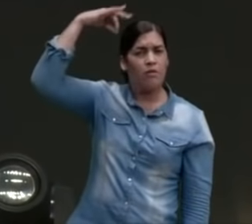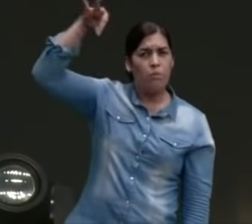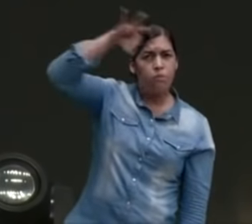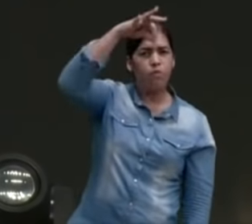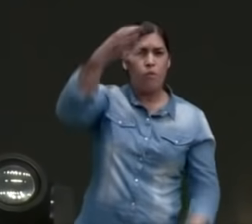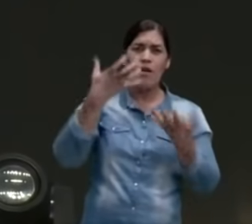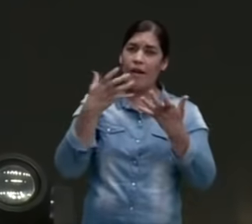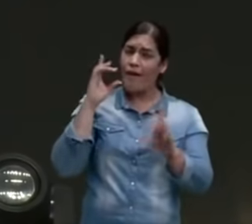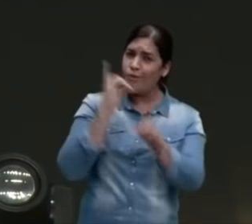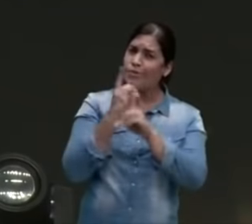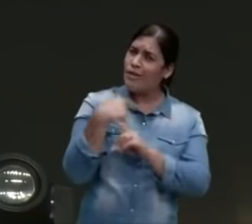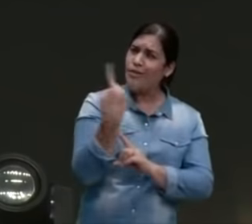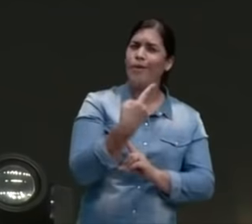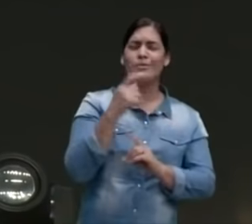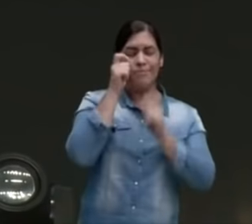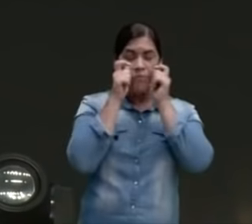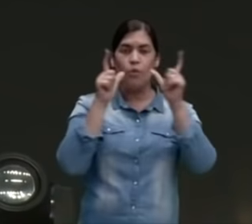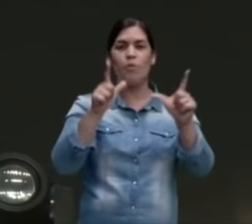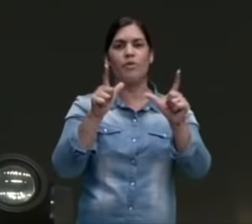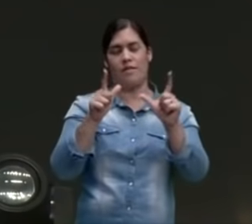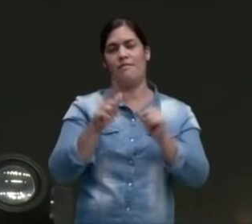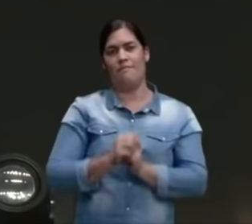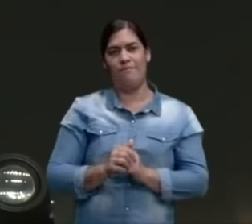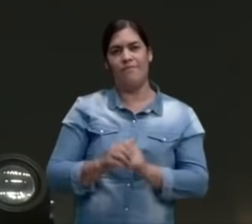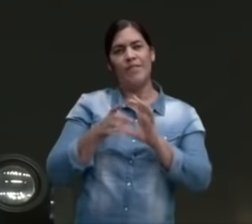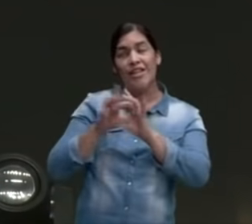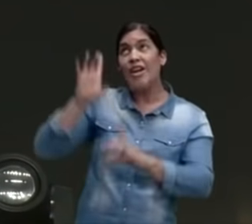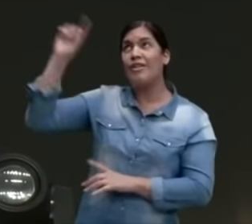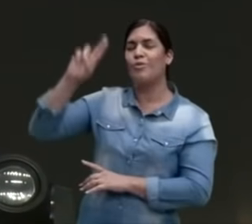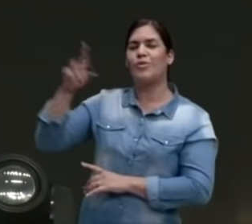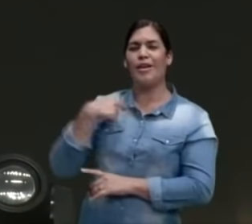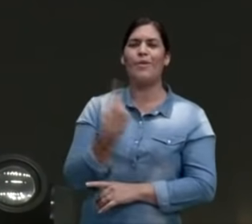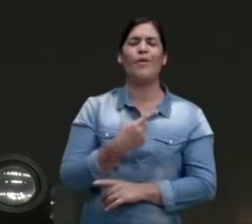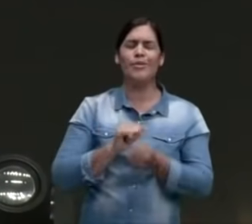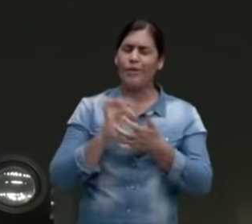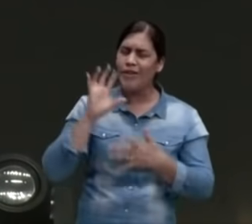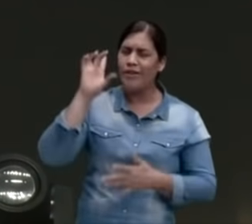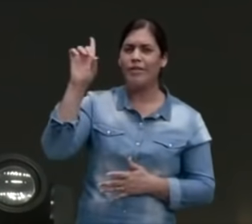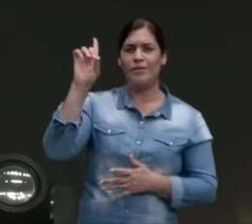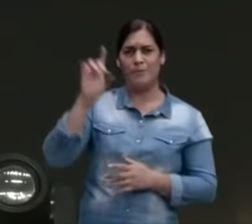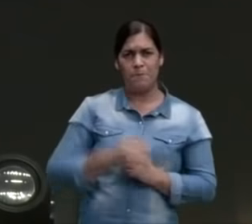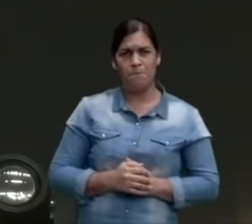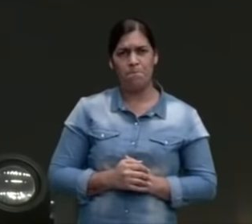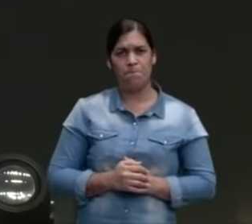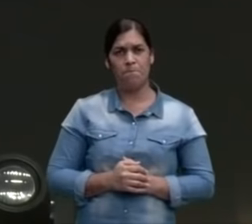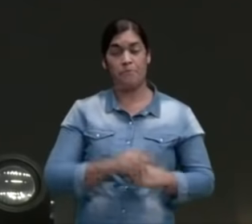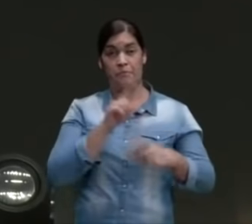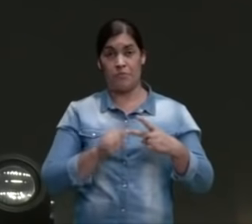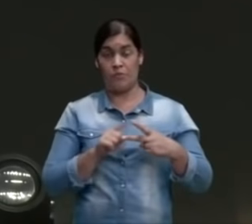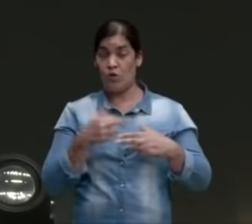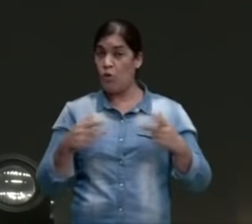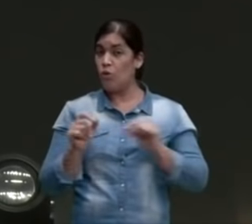nós precisamos acordar e deixar que o Senhor nos use. Glória a Deus. O segundo sinal, irmãos, está lá em